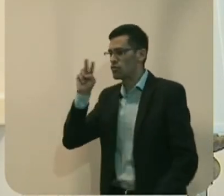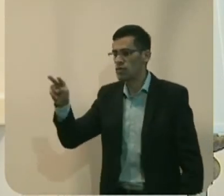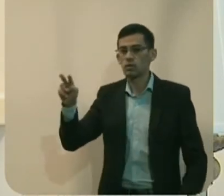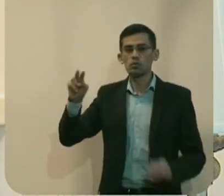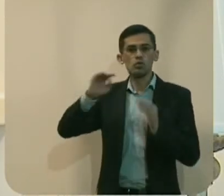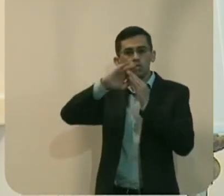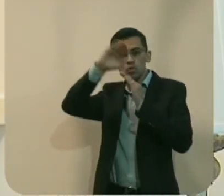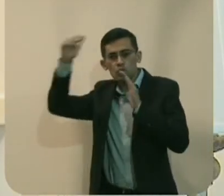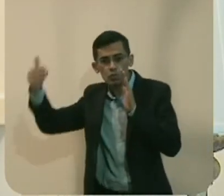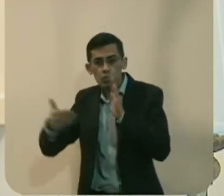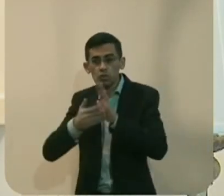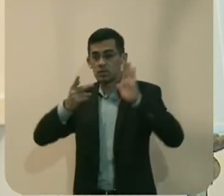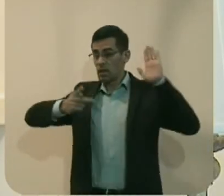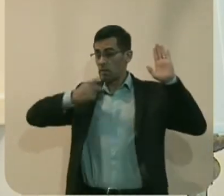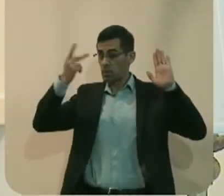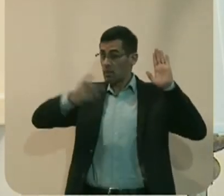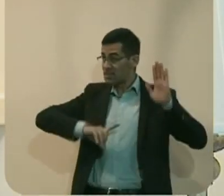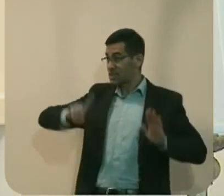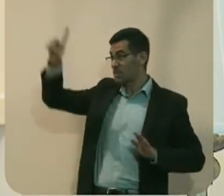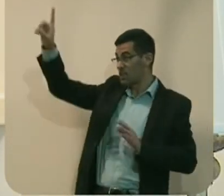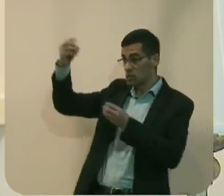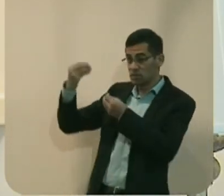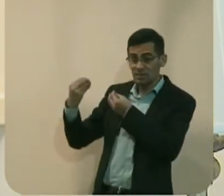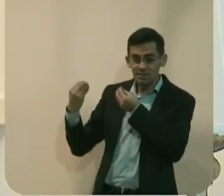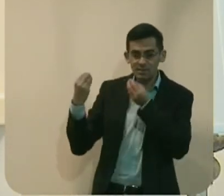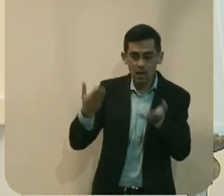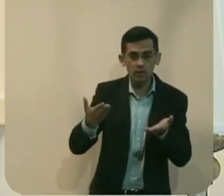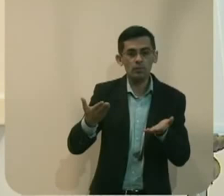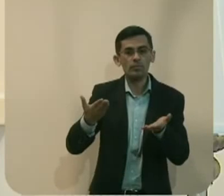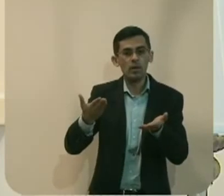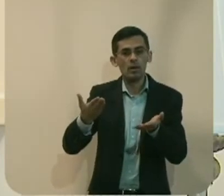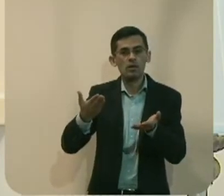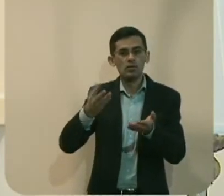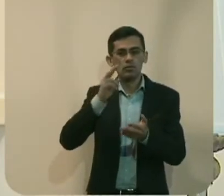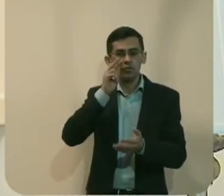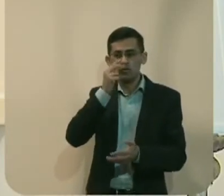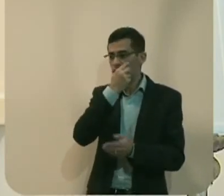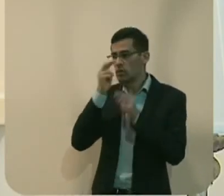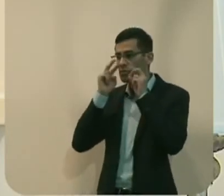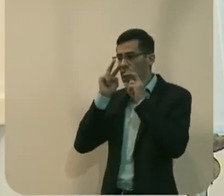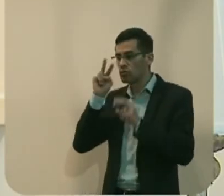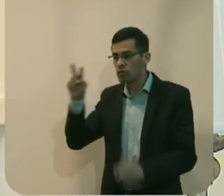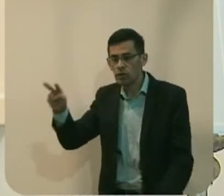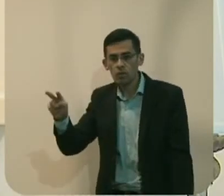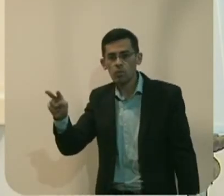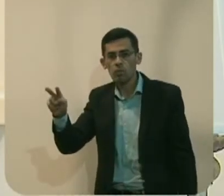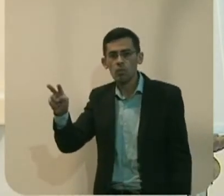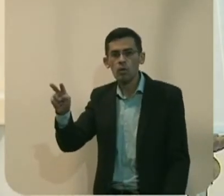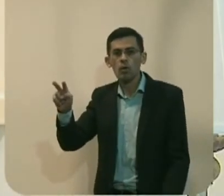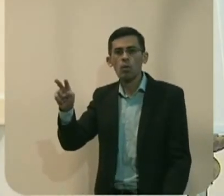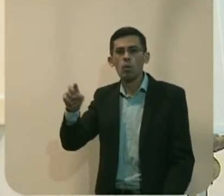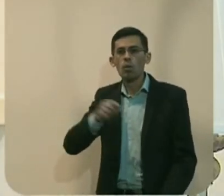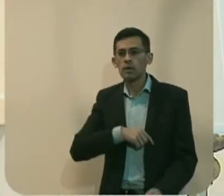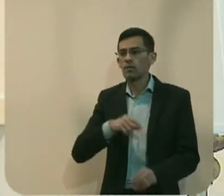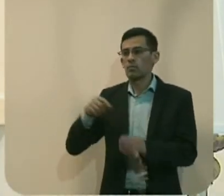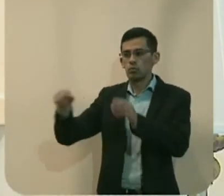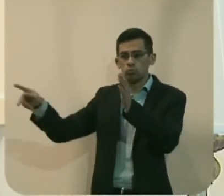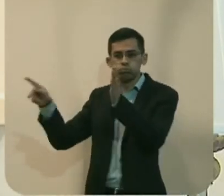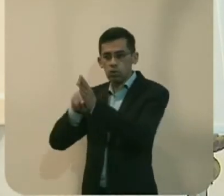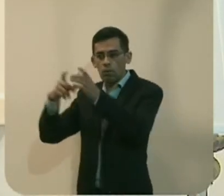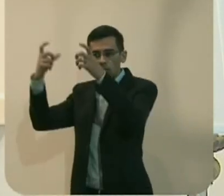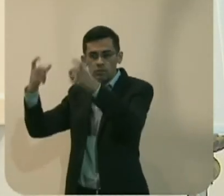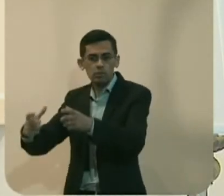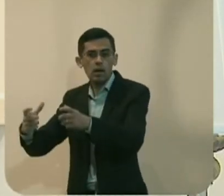que a promessa de Deus tinha dado a eles, de fato, com seus olhos, os espias viram o fruto da